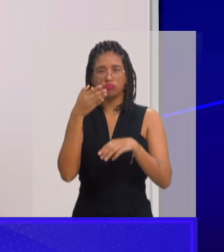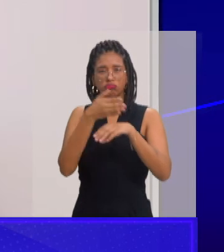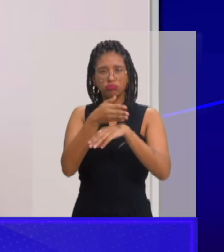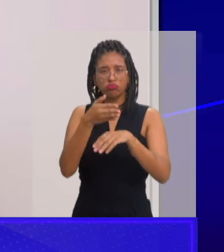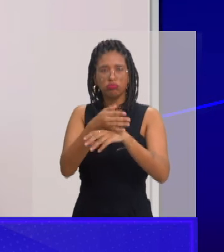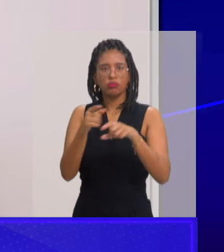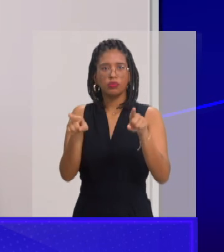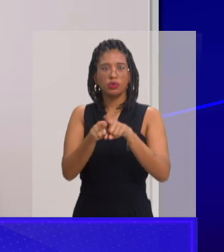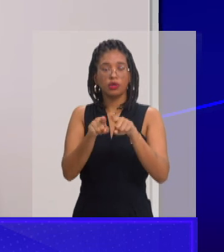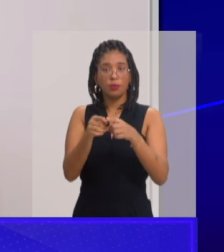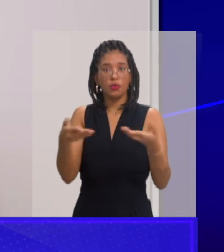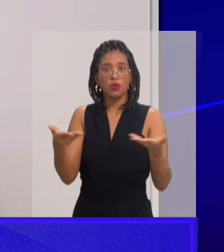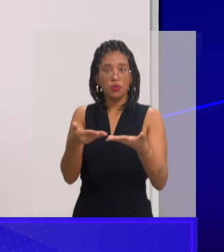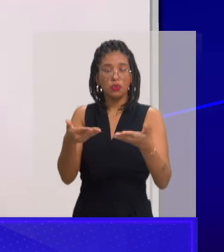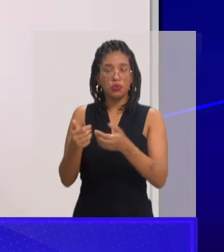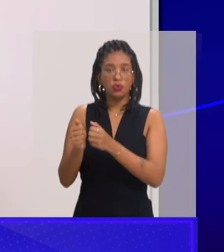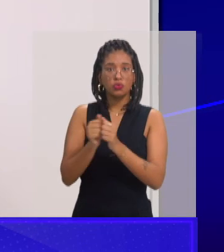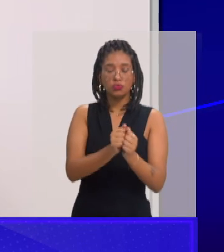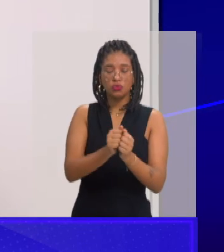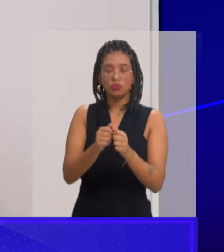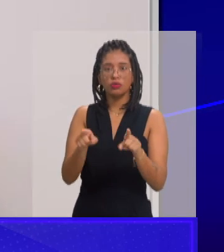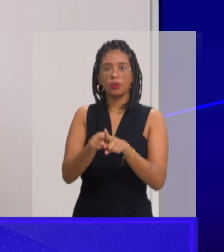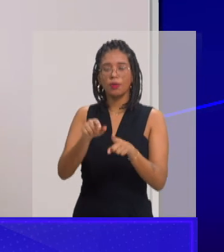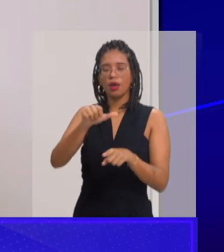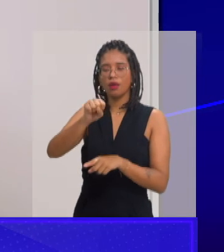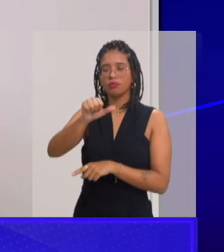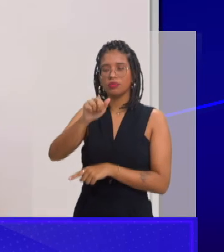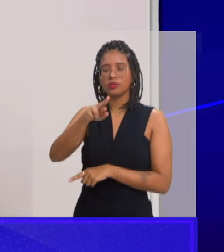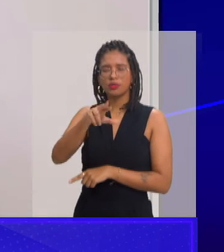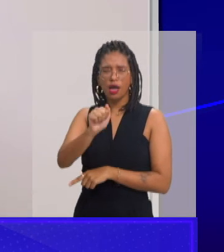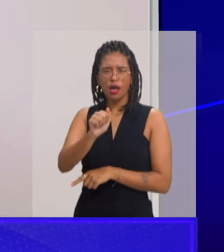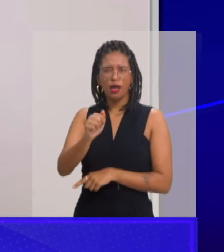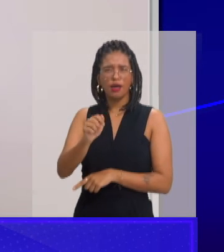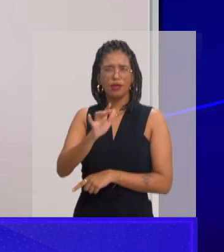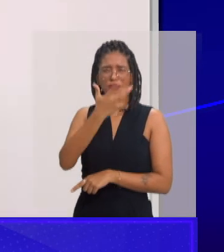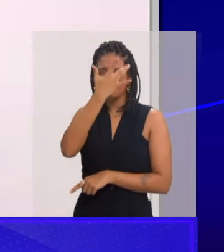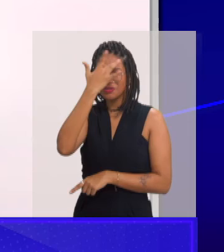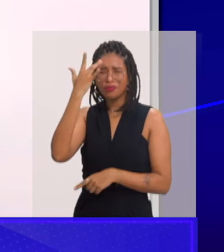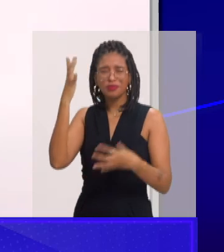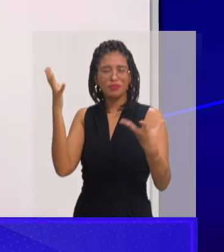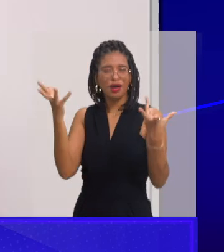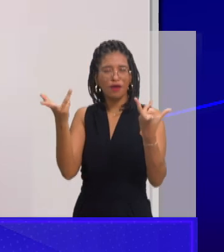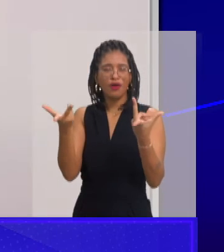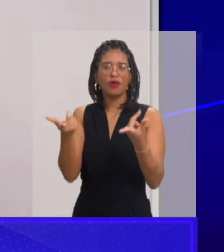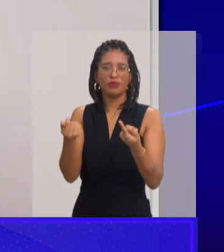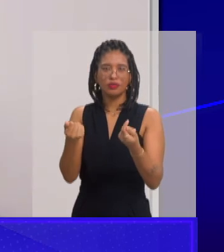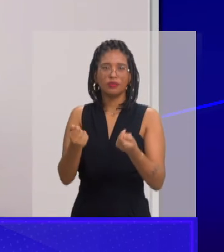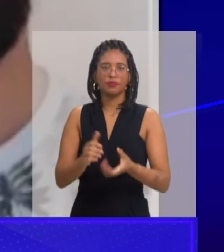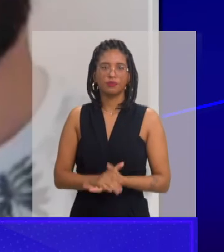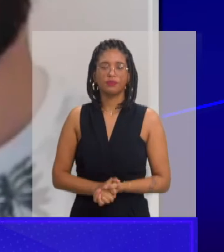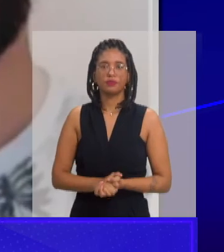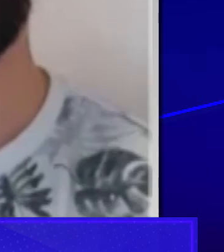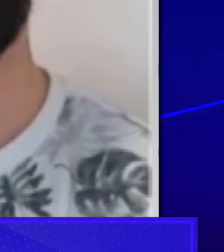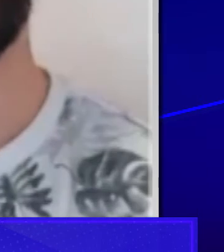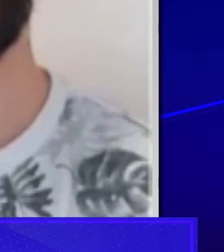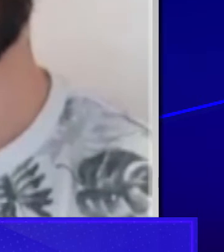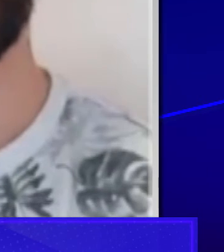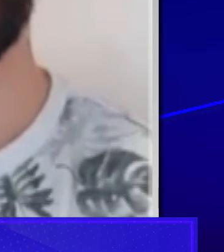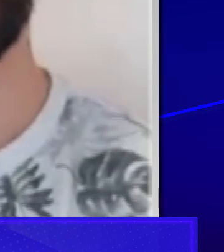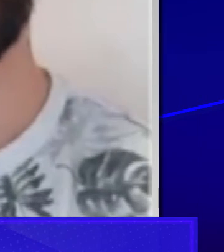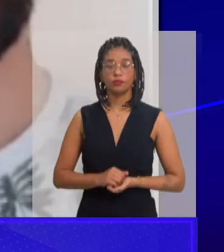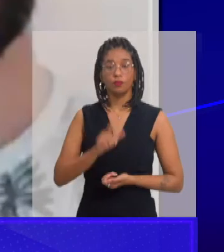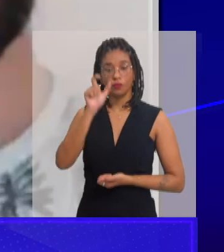a Inecos por muito tempo e hoje faz o Corre Diário, a Sara Fontinelli, são nomes incríveis. Bom,